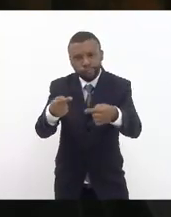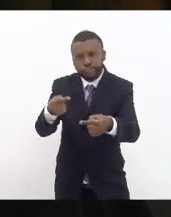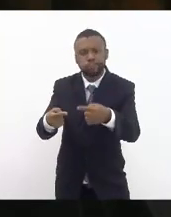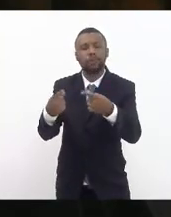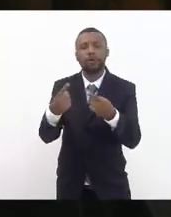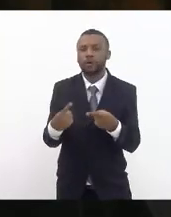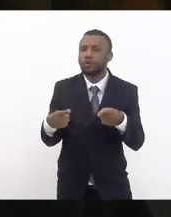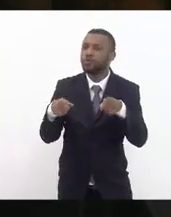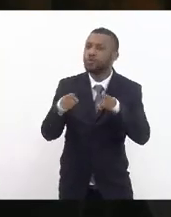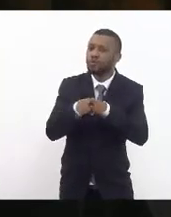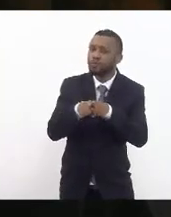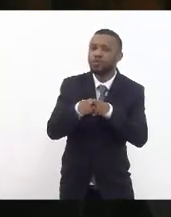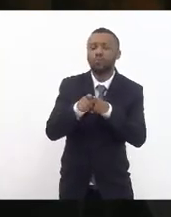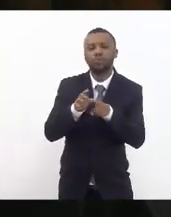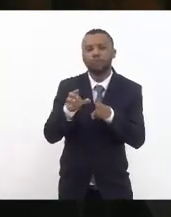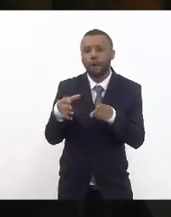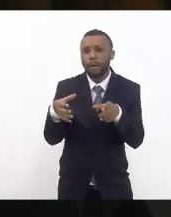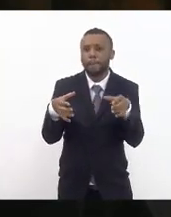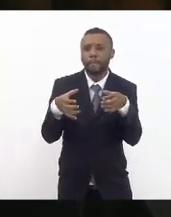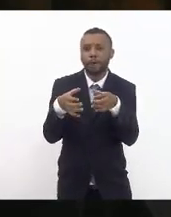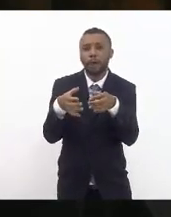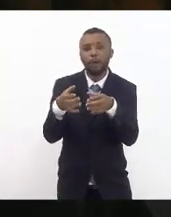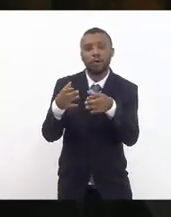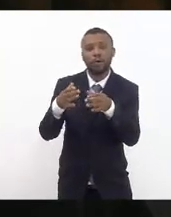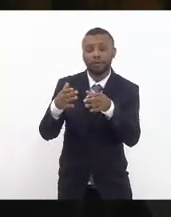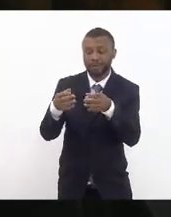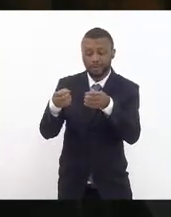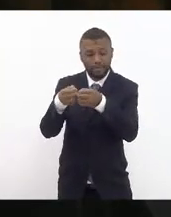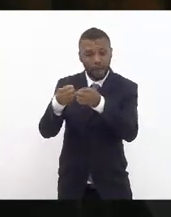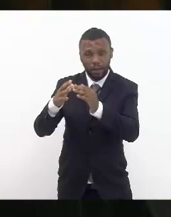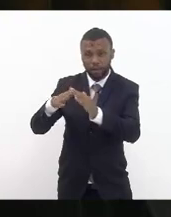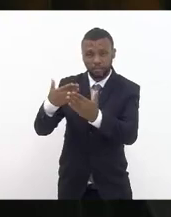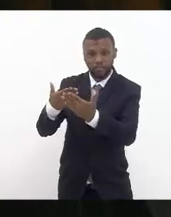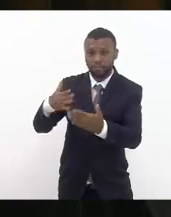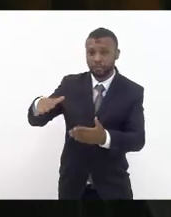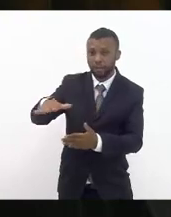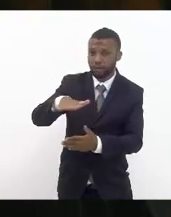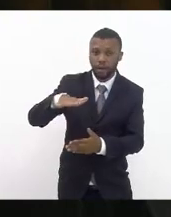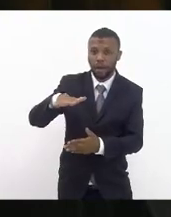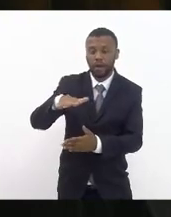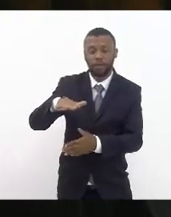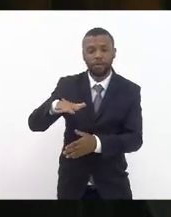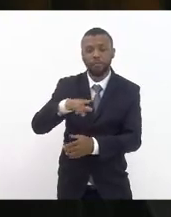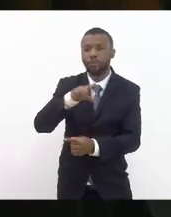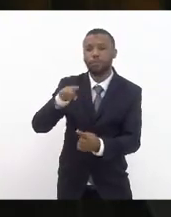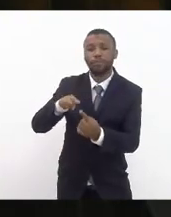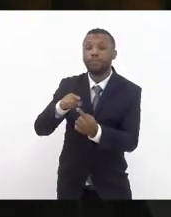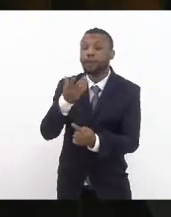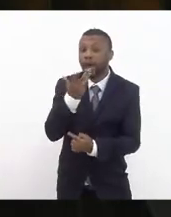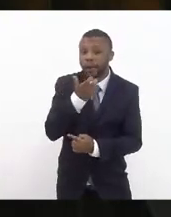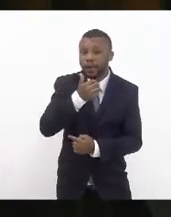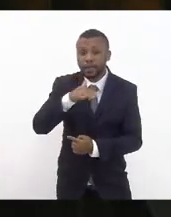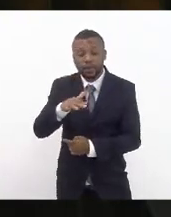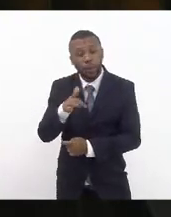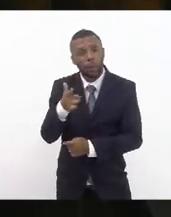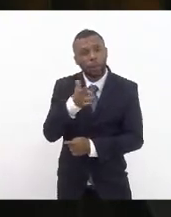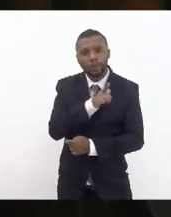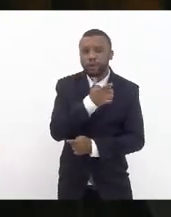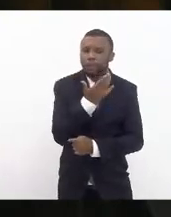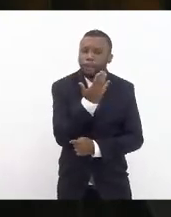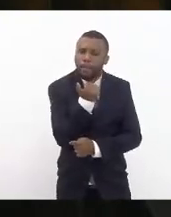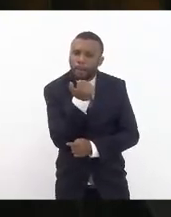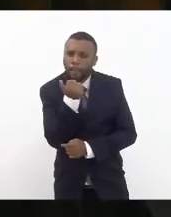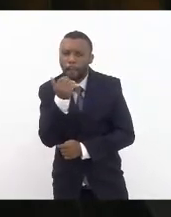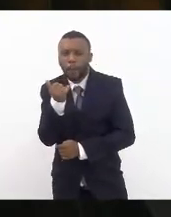junto com a própria comunidade escolar, para que as crianças possam se alimentar de forma mais saudável.